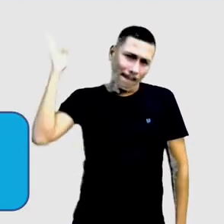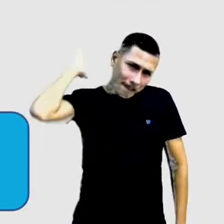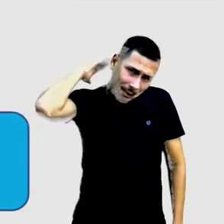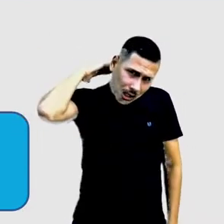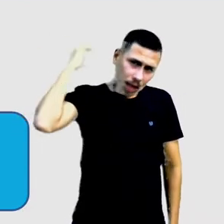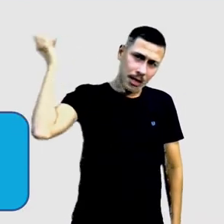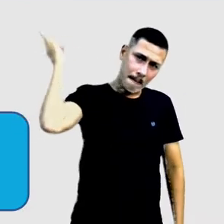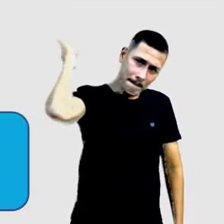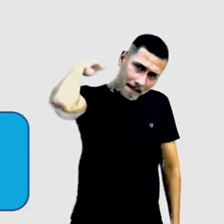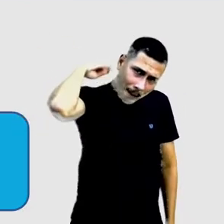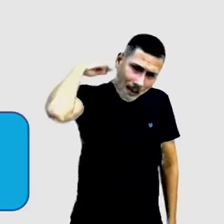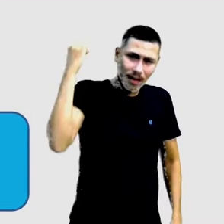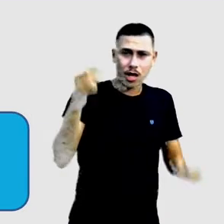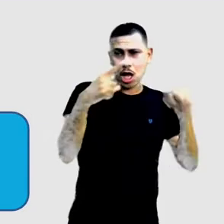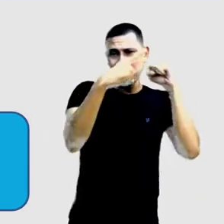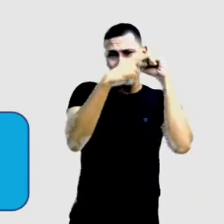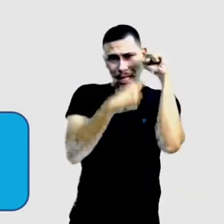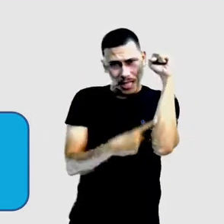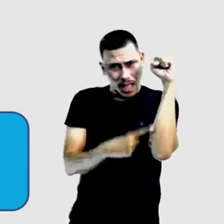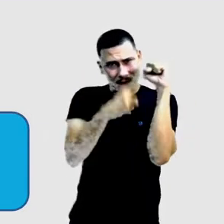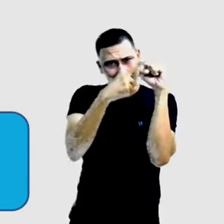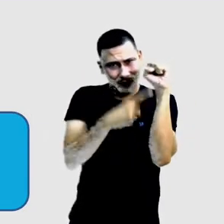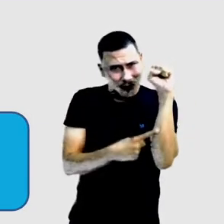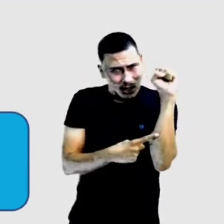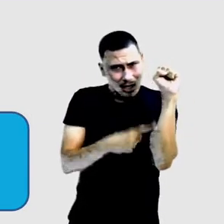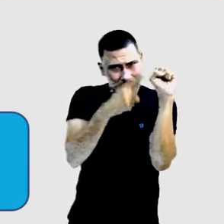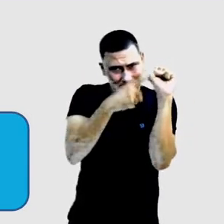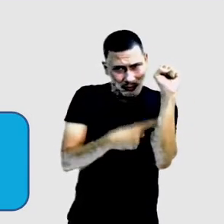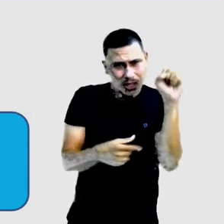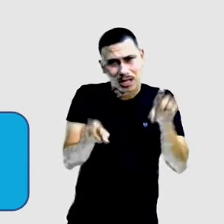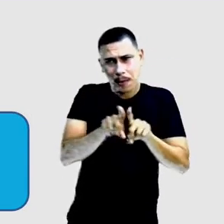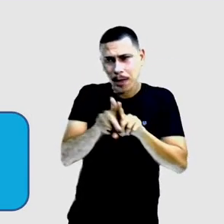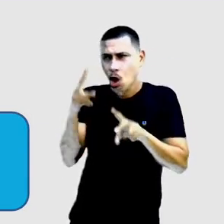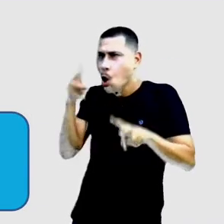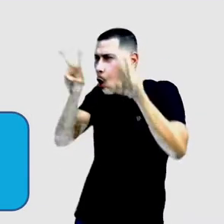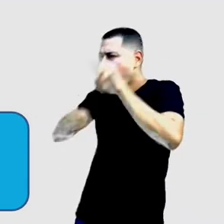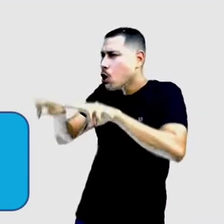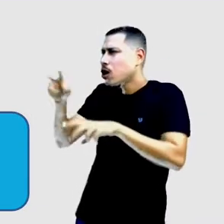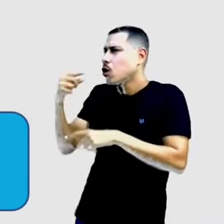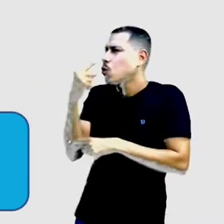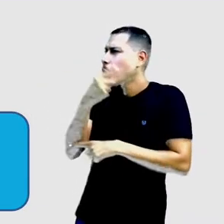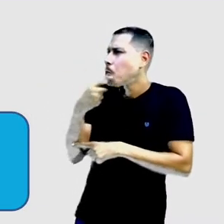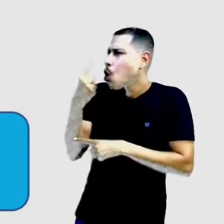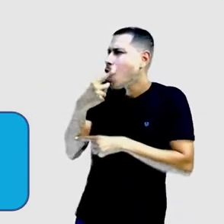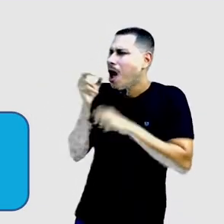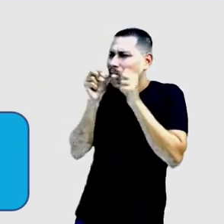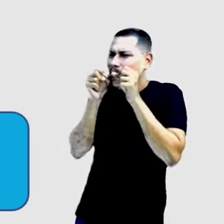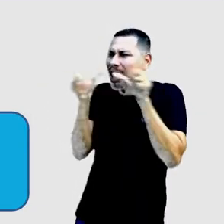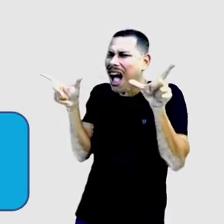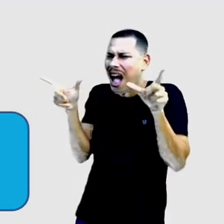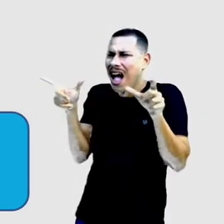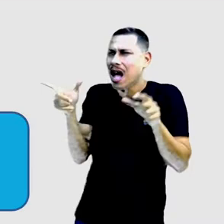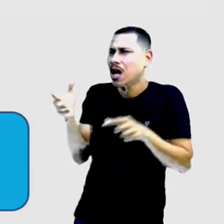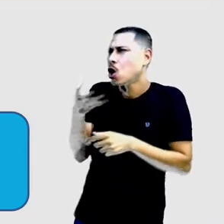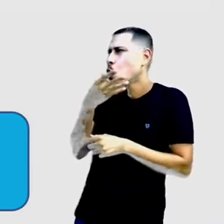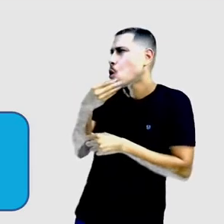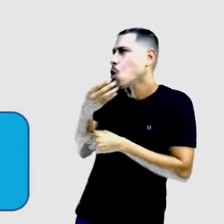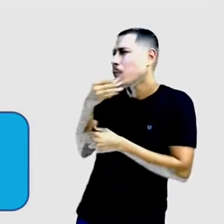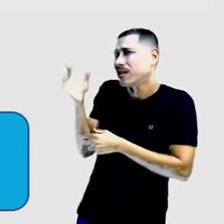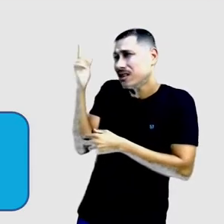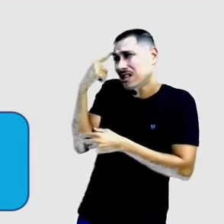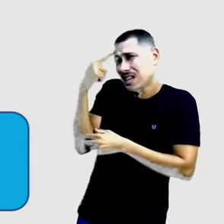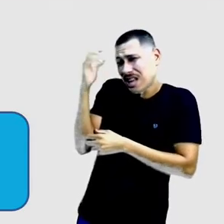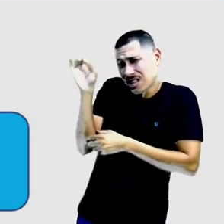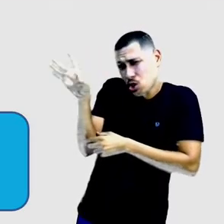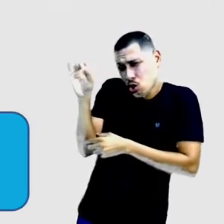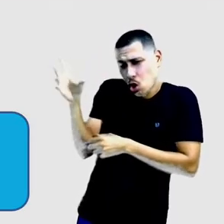meningite entre outras Olha aqui eu trago uma imagem para vocês de uma boca né estourada e um rapaz com dor de cabeça e